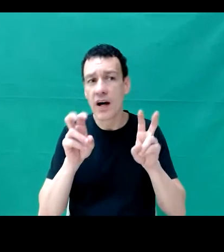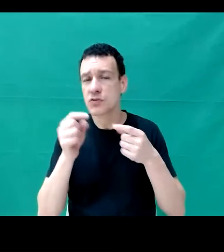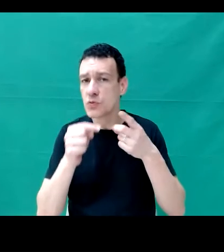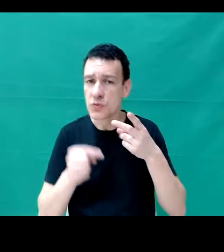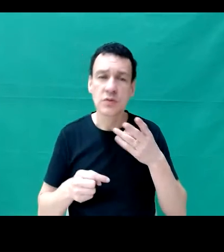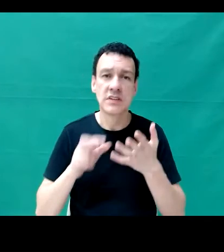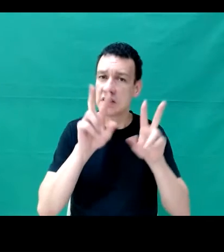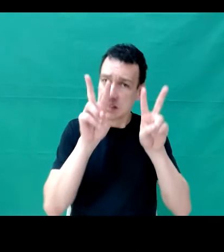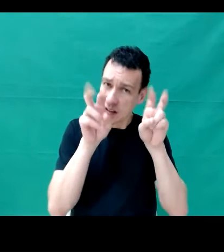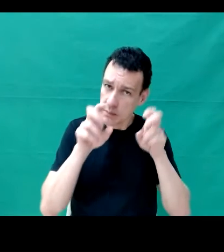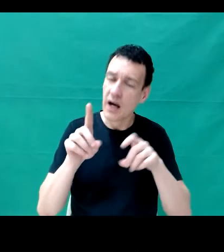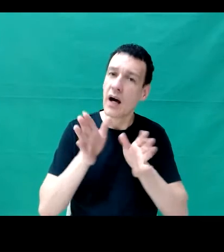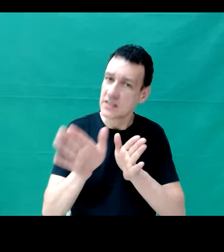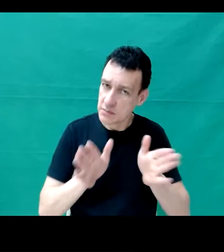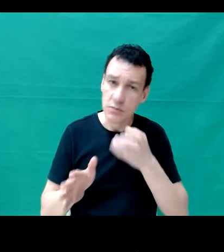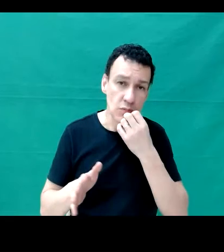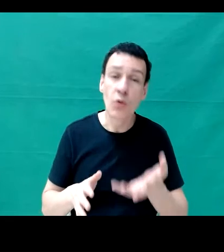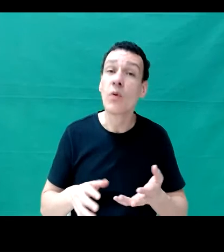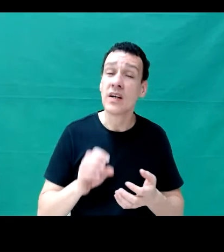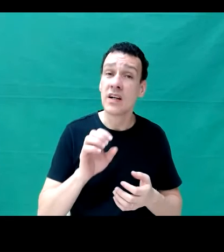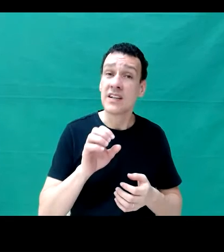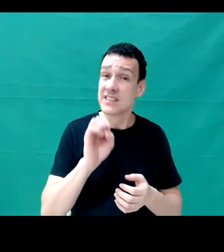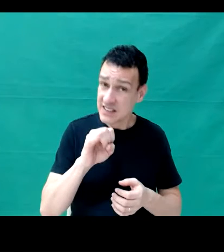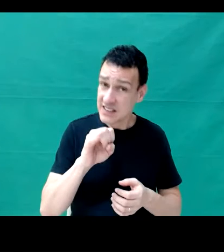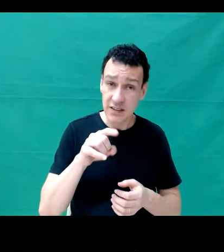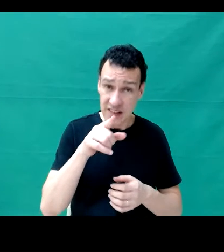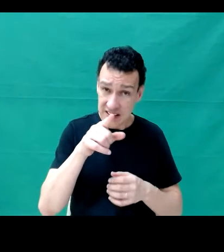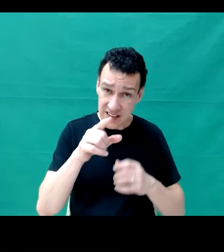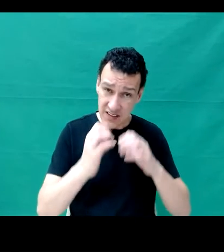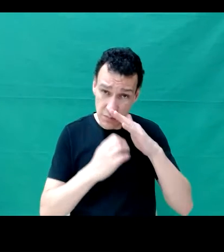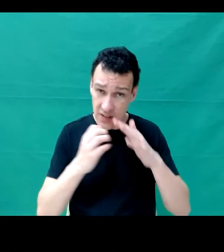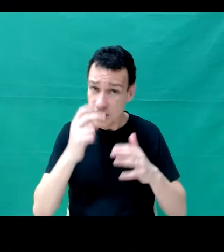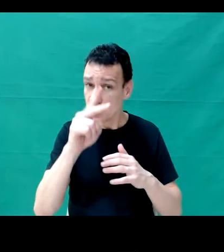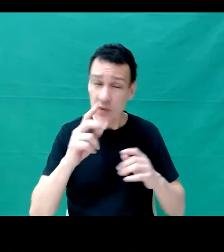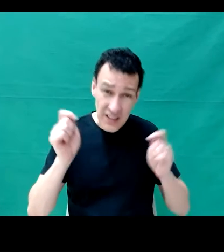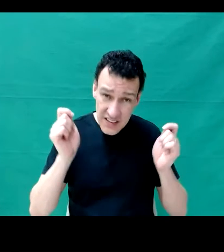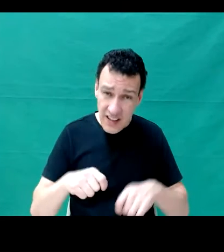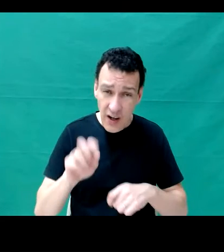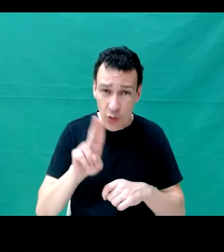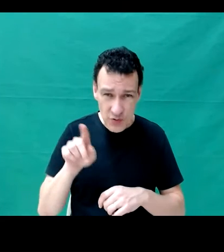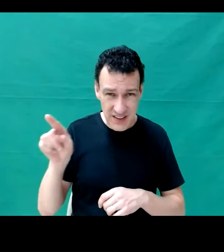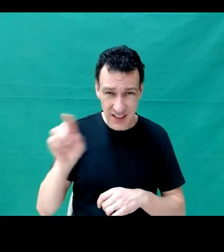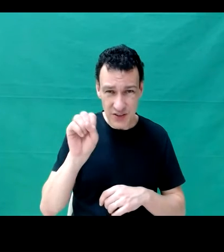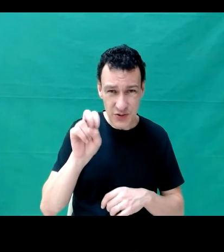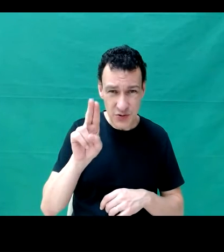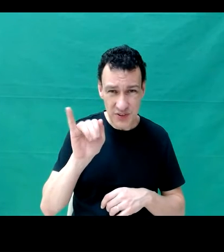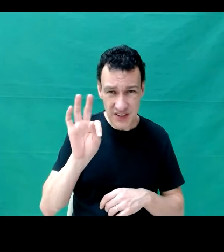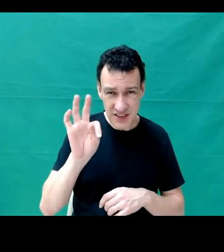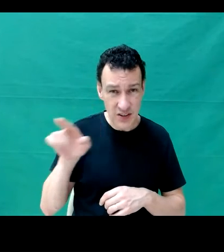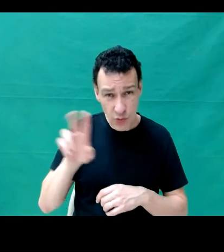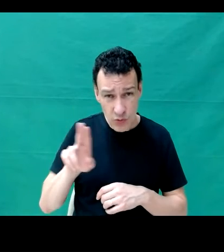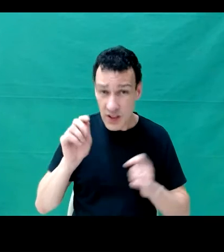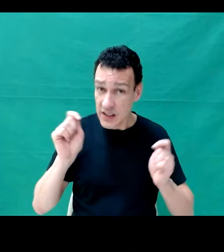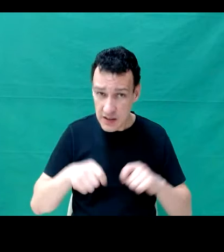que, se as empresas tiverem oportunidade de usar, né, é muito importante, né, para todo o crescimento da parte